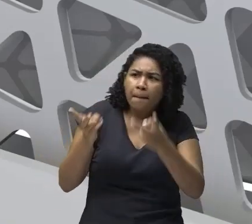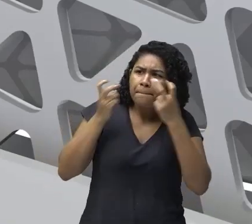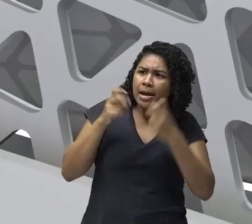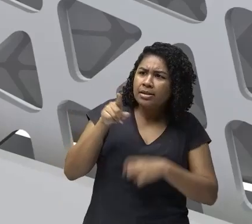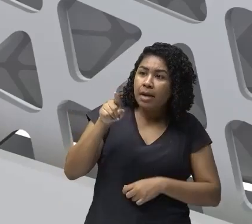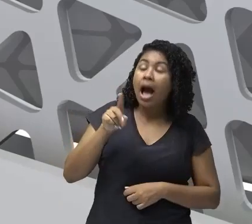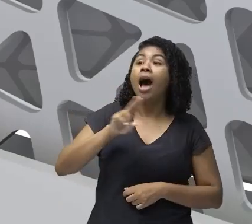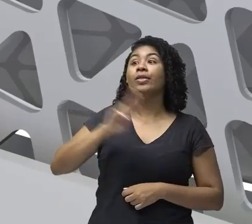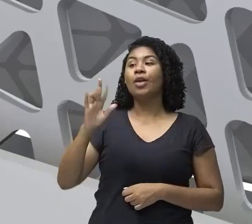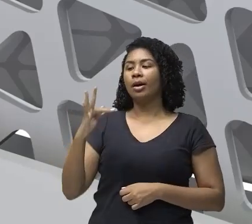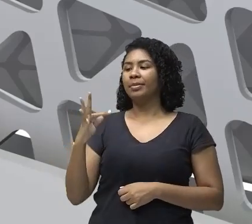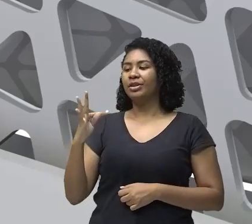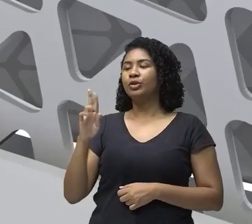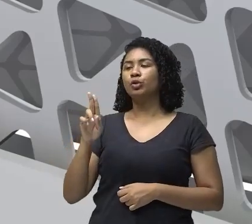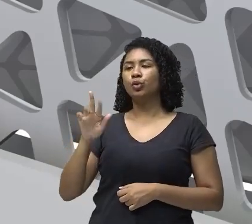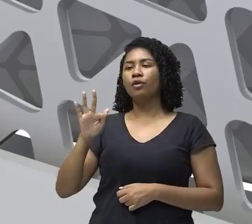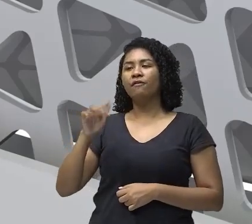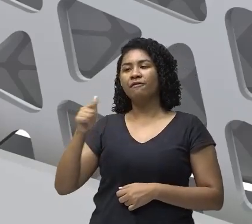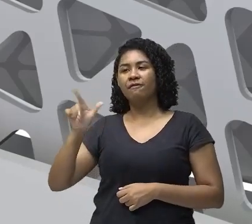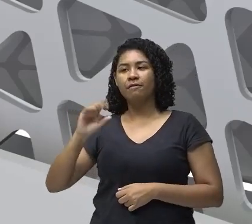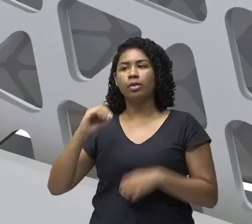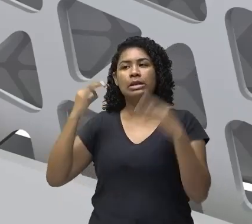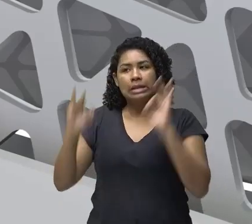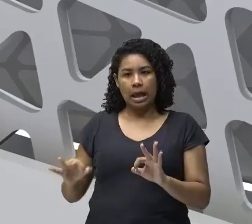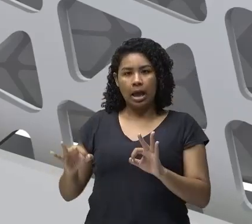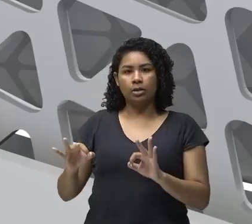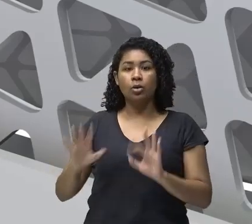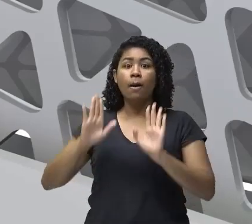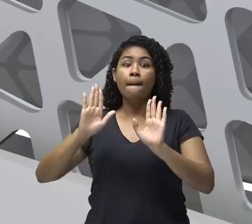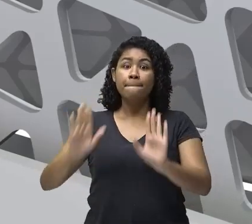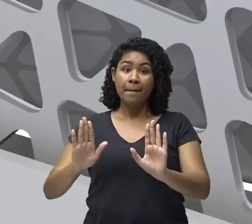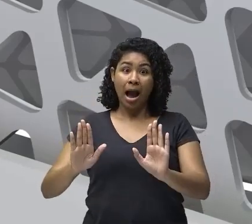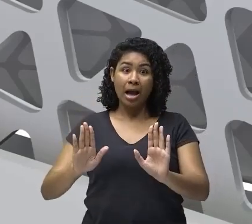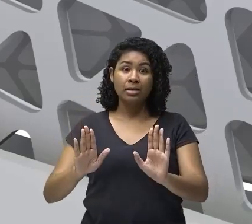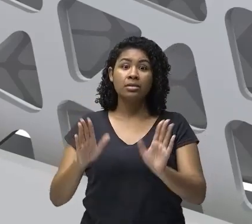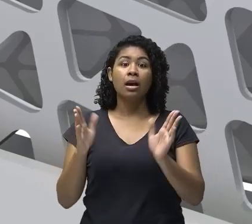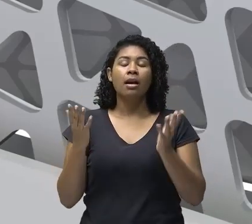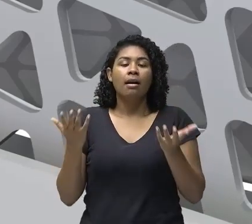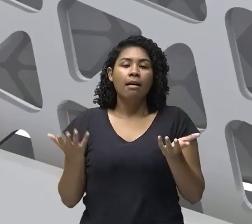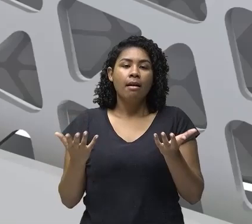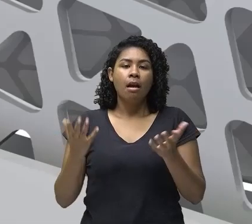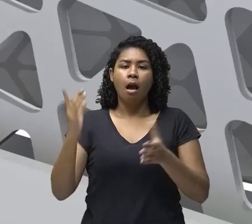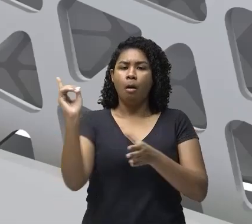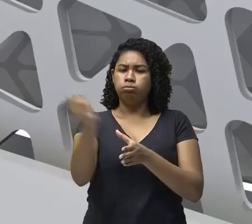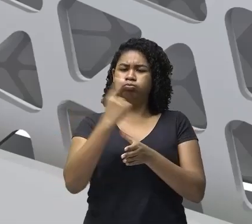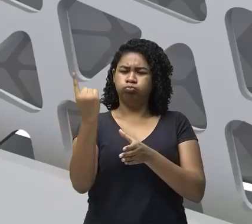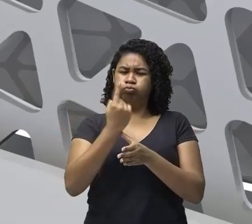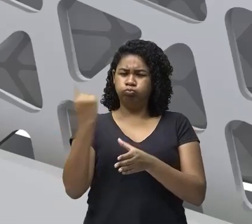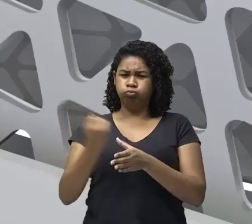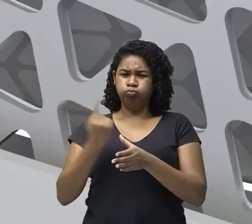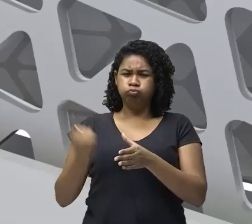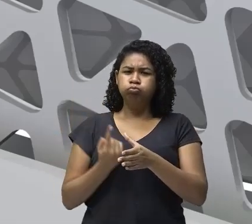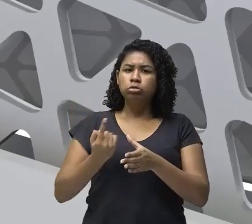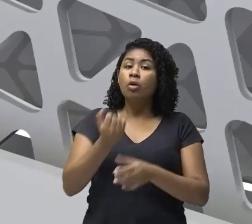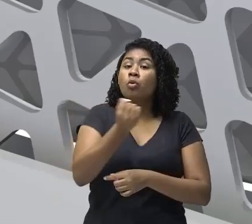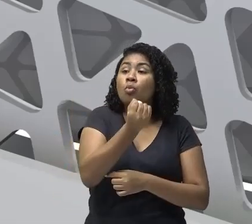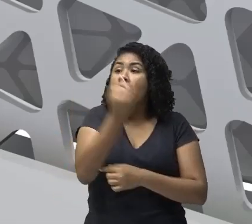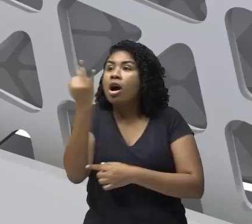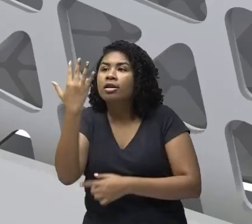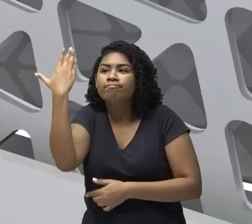um tufão. Os furacões, você não consegue ver a quantidade, né? A não ser que seja